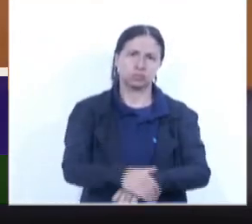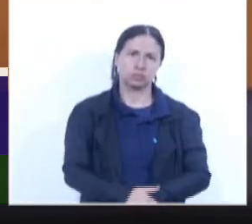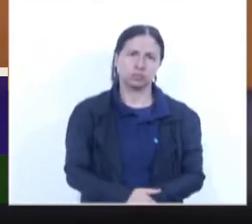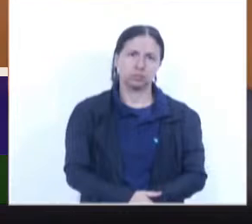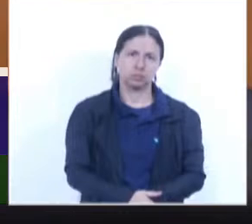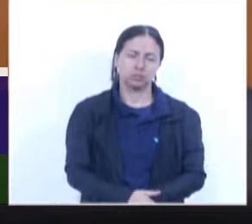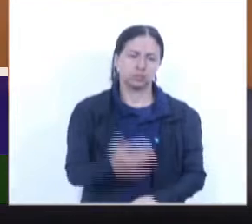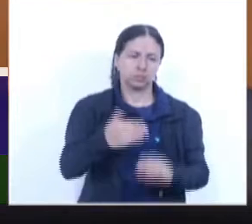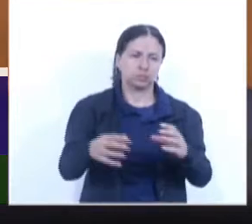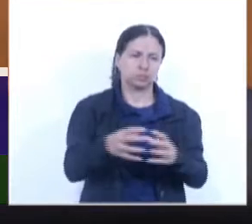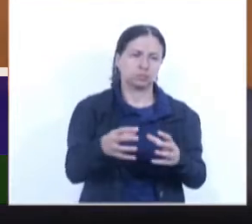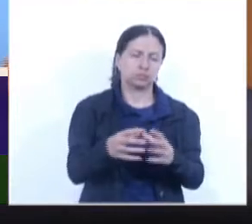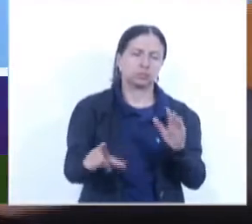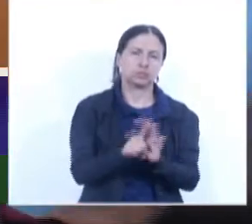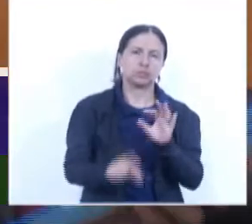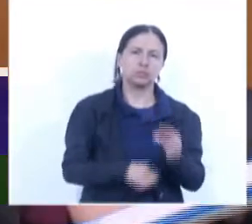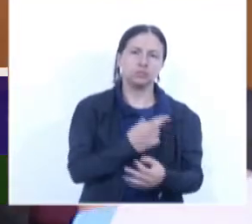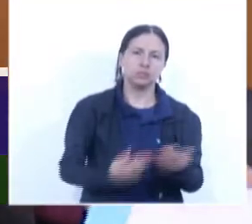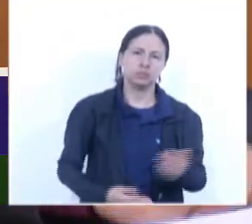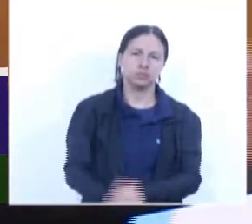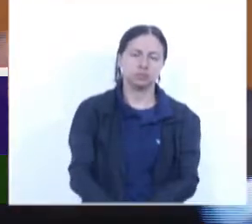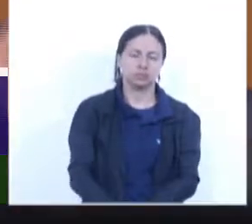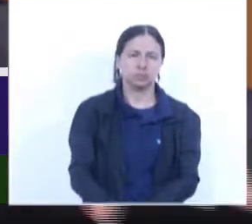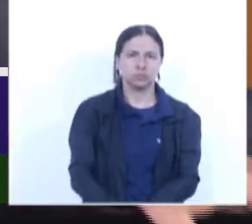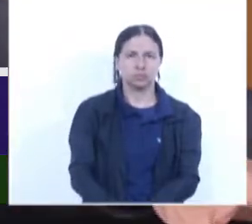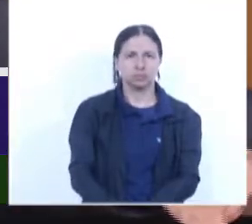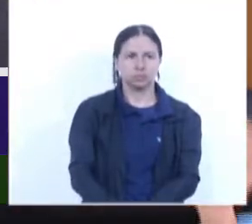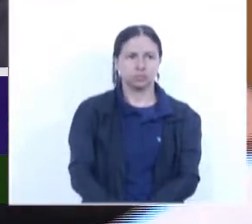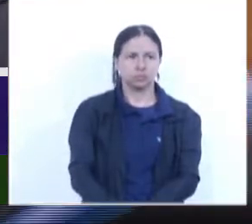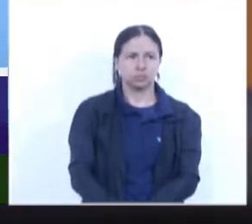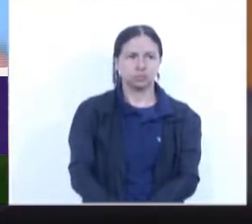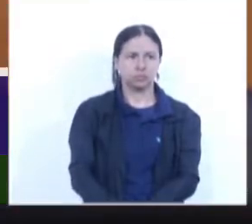caminharemos a começar a justiça e redação